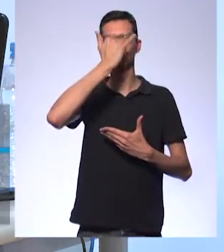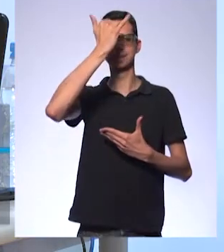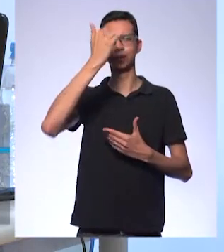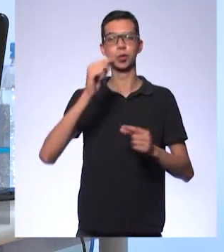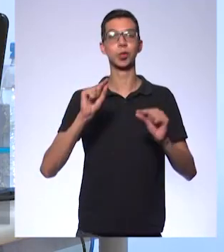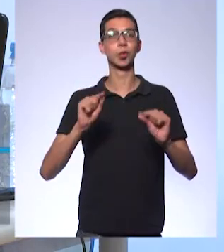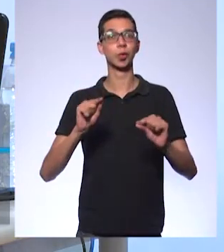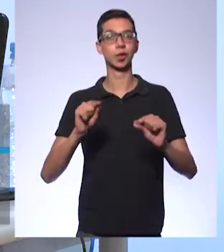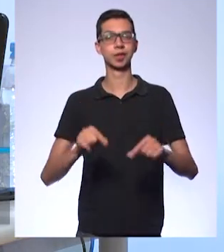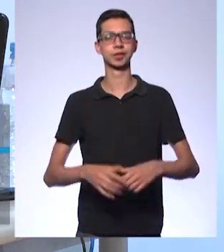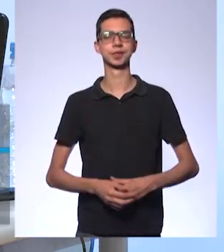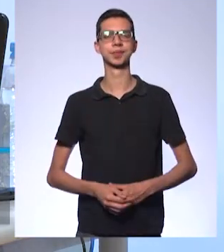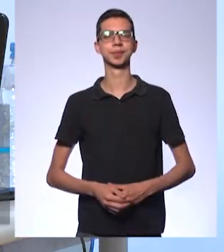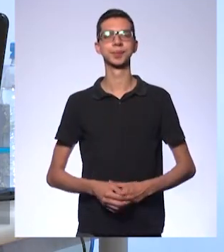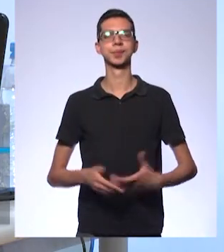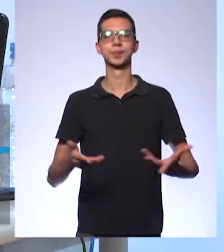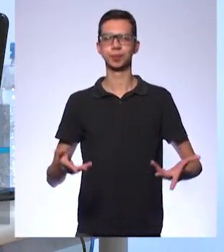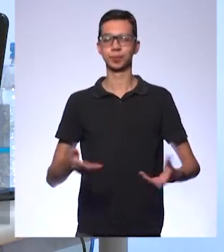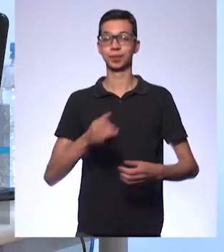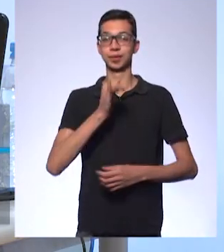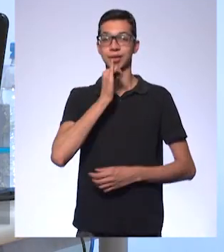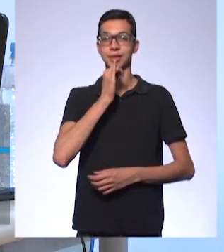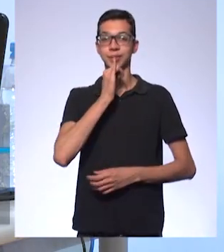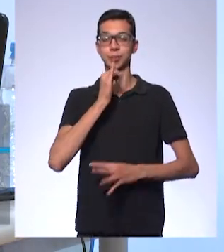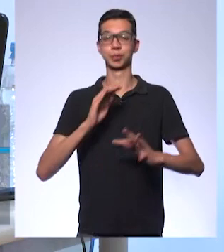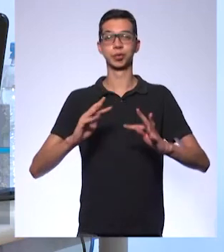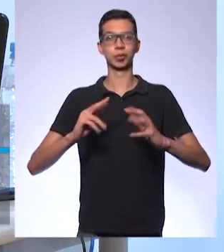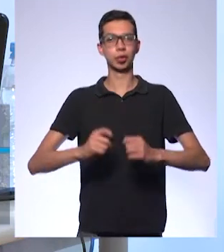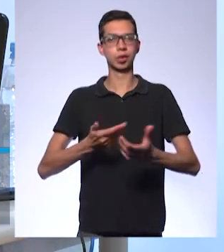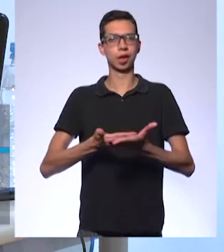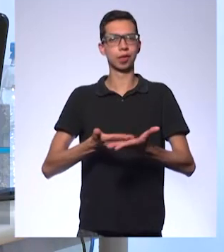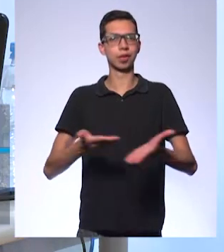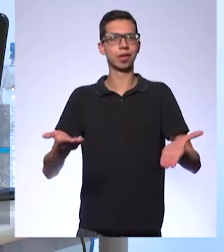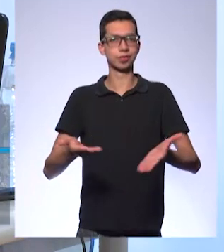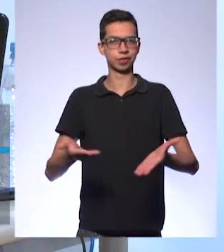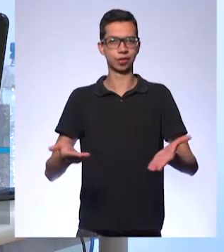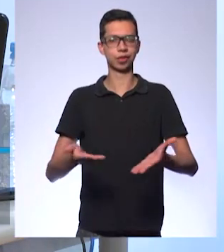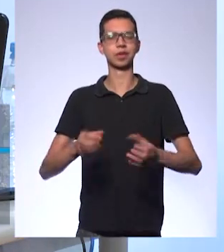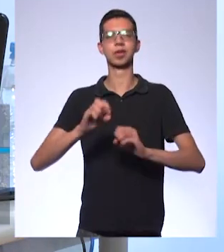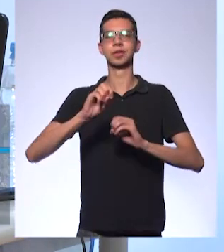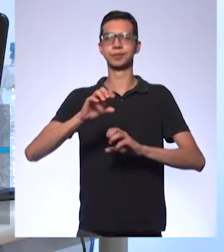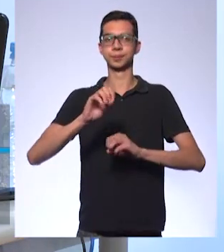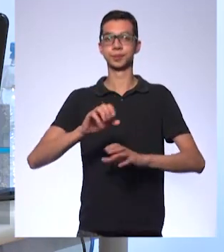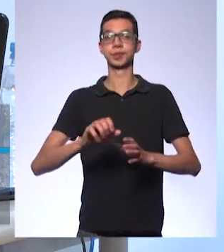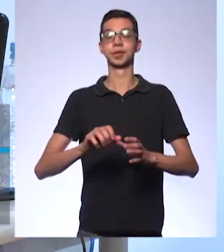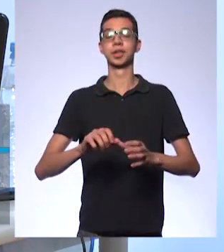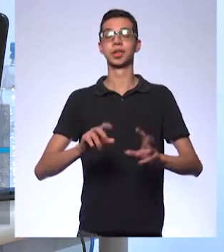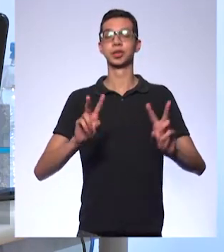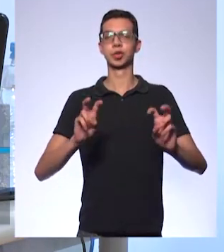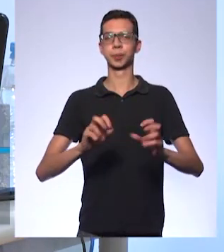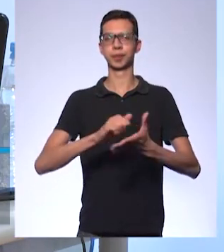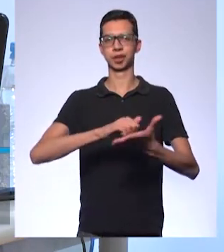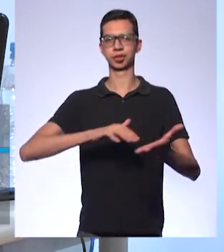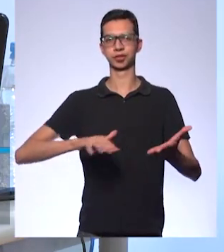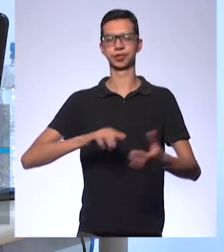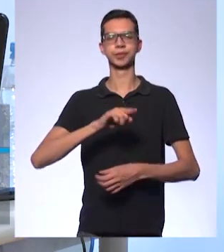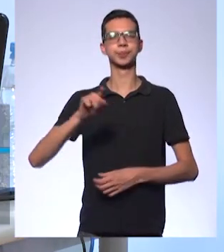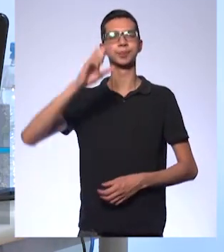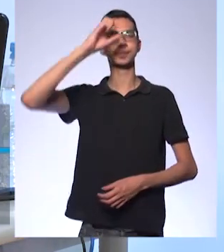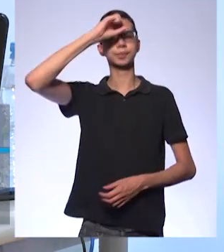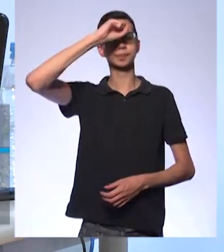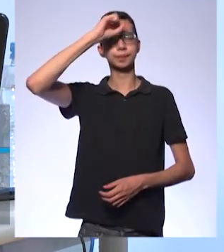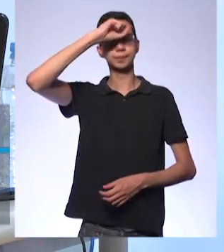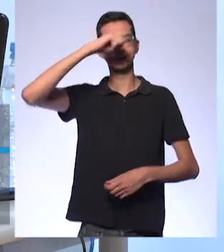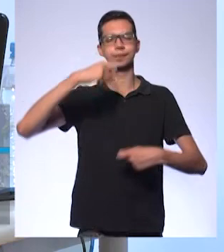Olha só, gente. Toda essa sequência que a gente vai trabalhar nessas aulas aqui, dessa primeira sequência de atividades, é para a gente